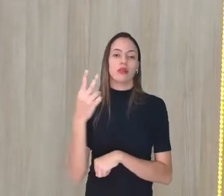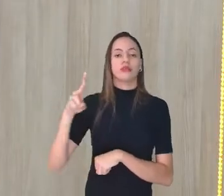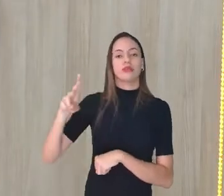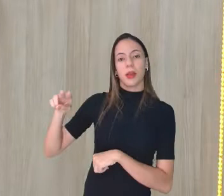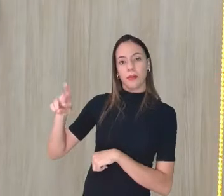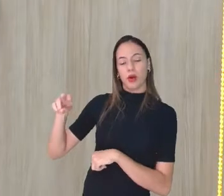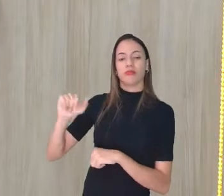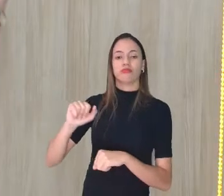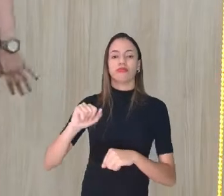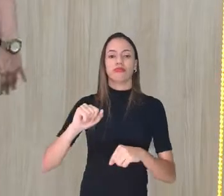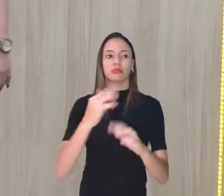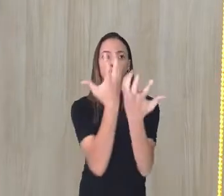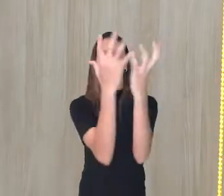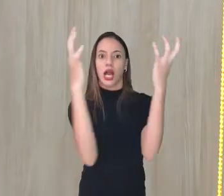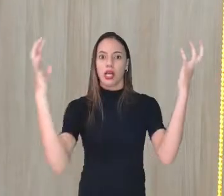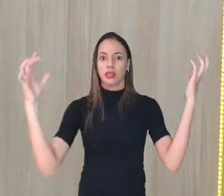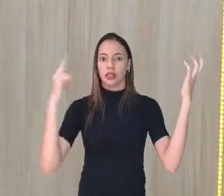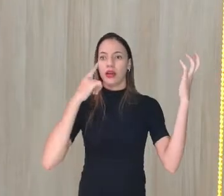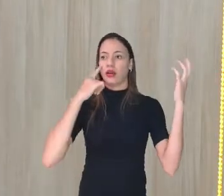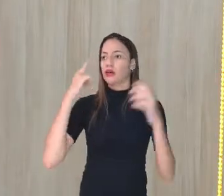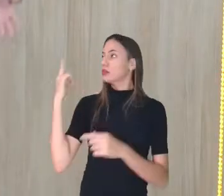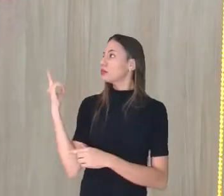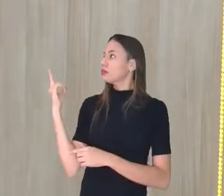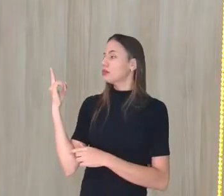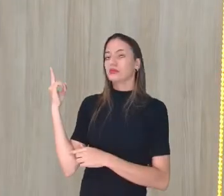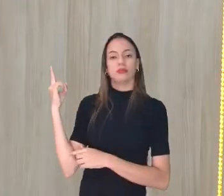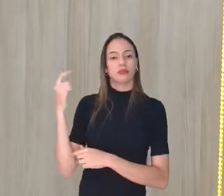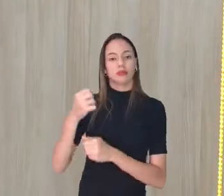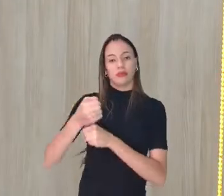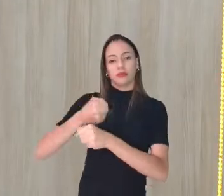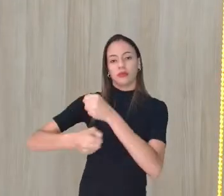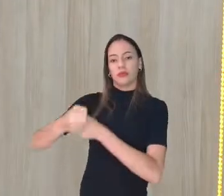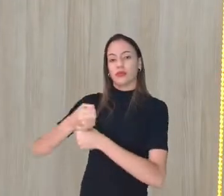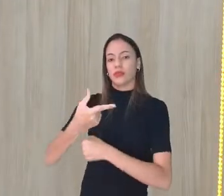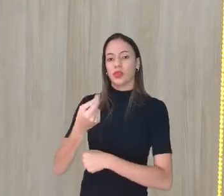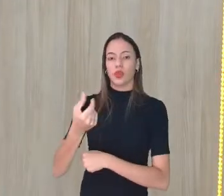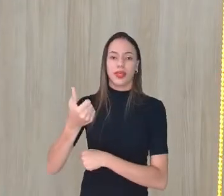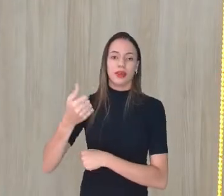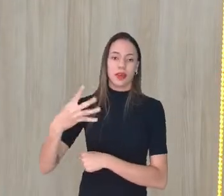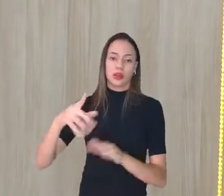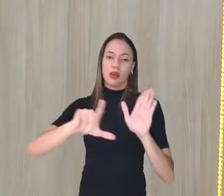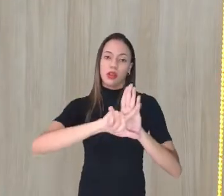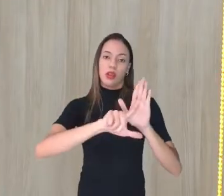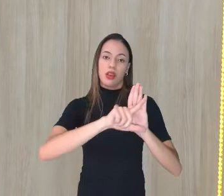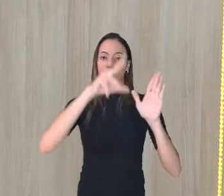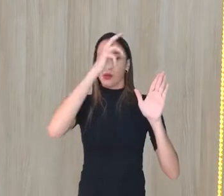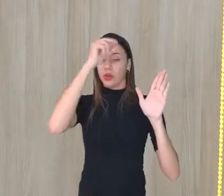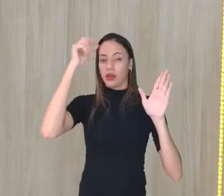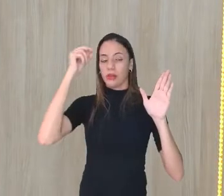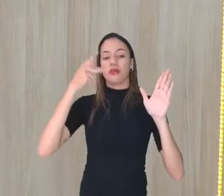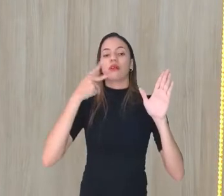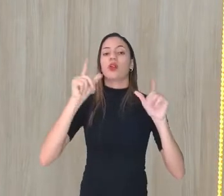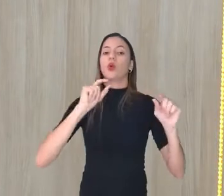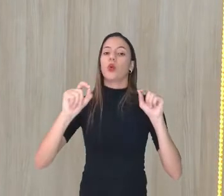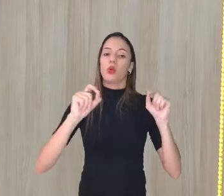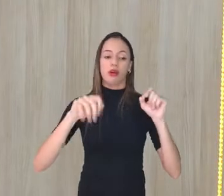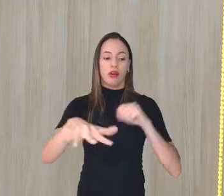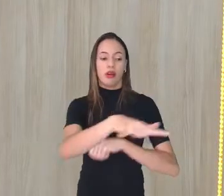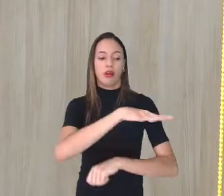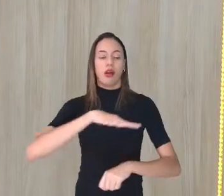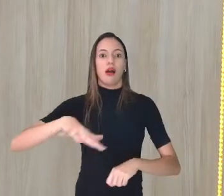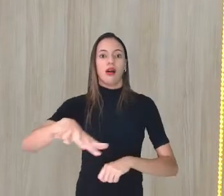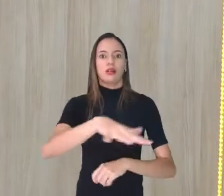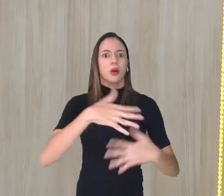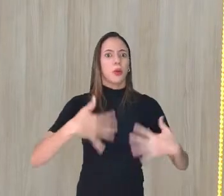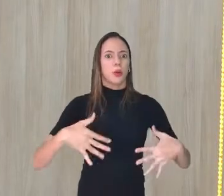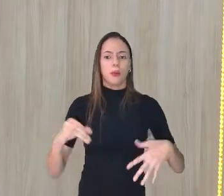ali, agora, né, desde 2014, essa lei municipal aí, ó, determinou que aquilo ali é uma área de relevante